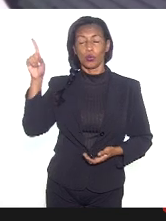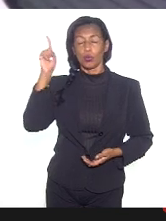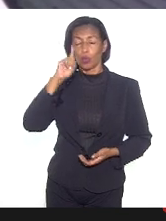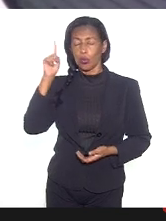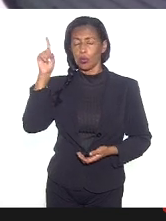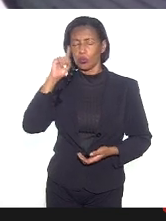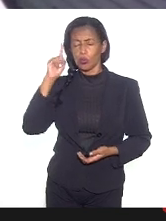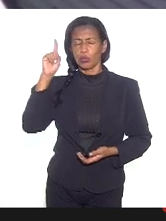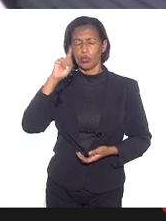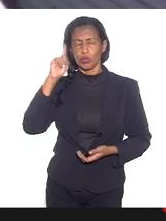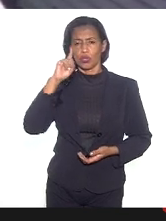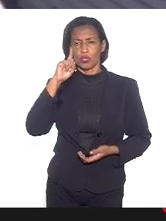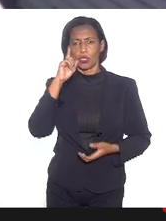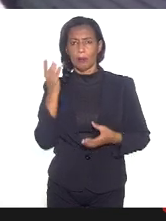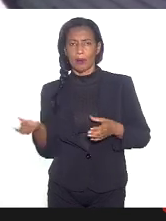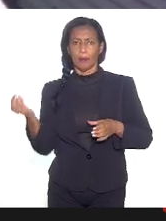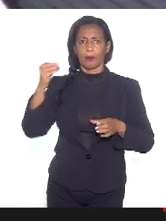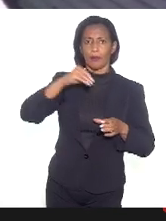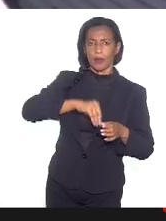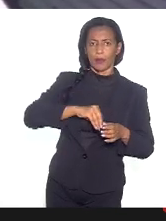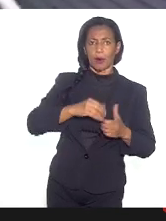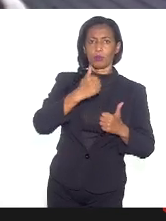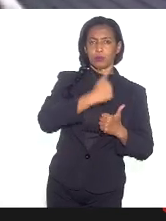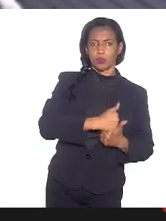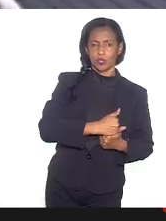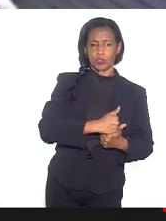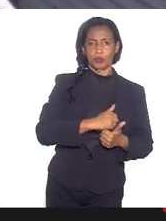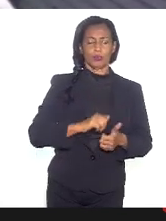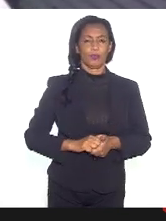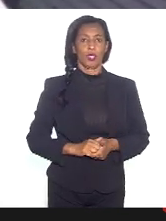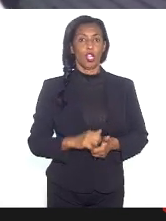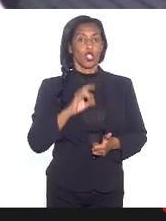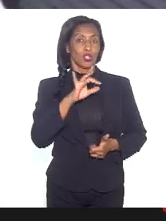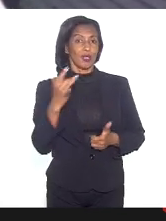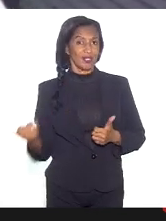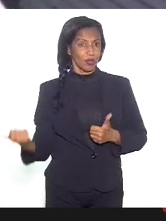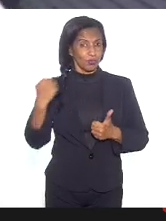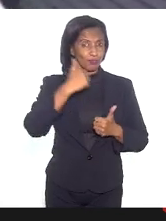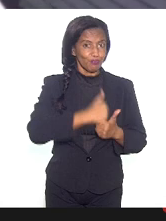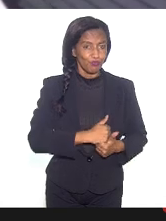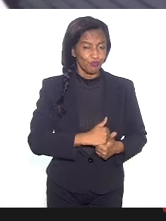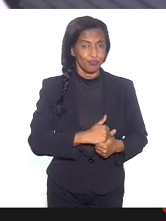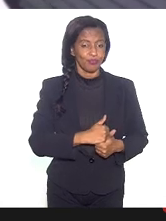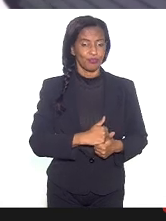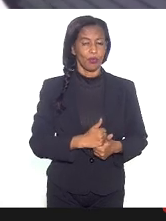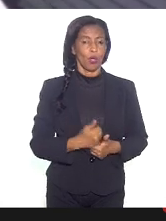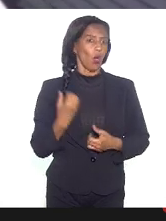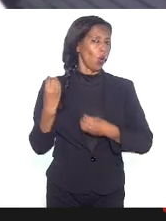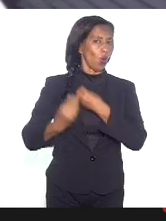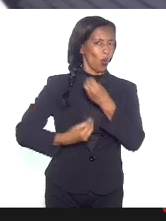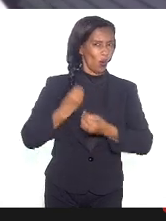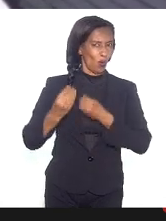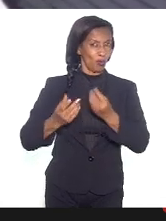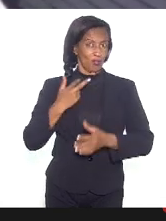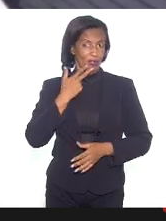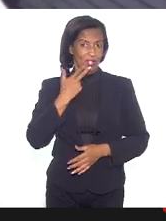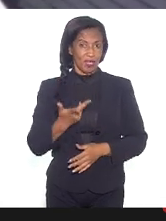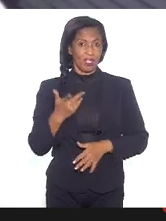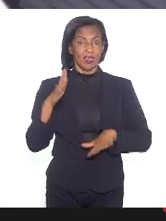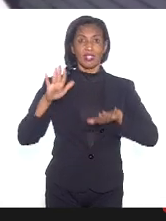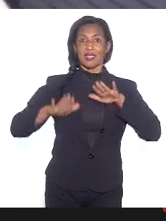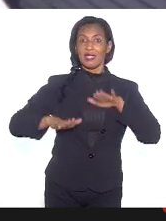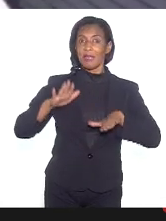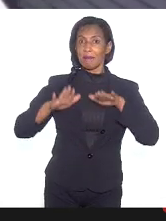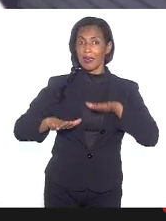diariamente para esse recompletamento. Só que o recompletamento, como eu já havia dito, depende